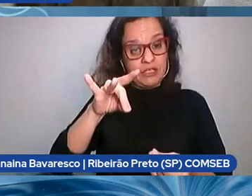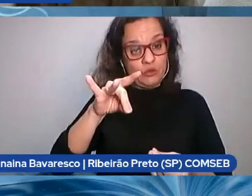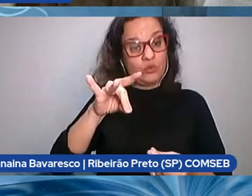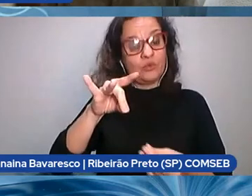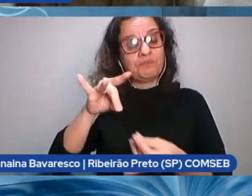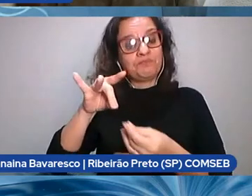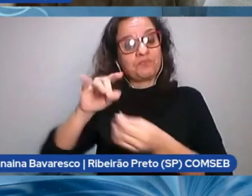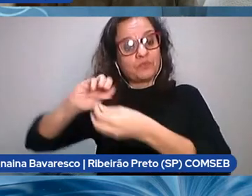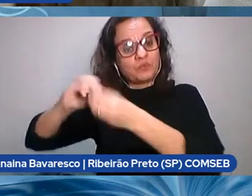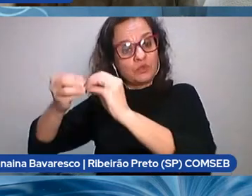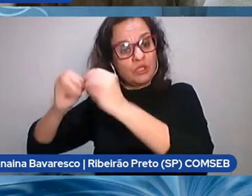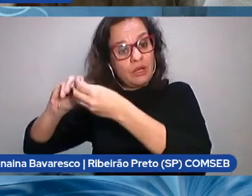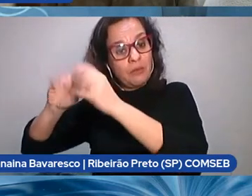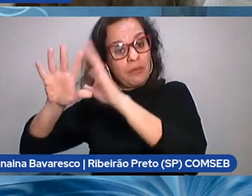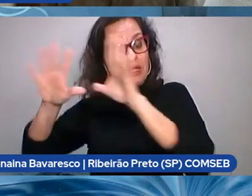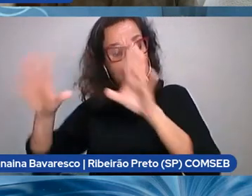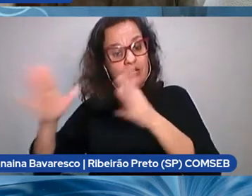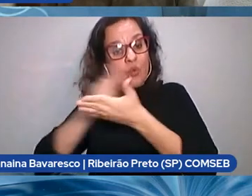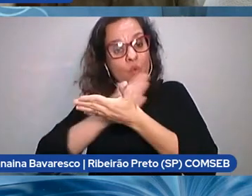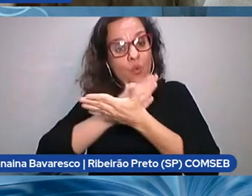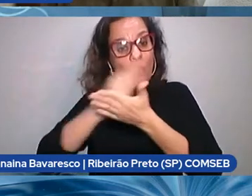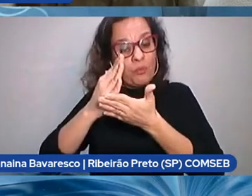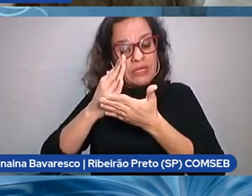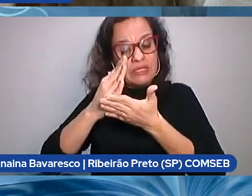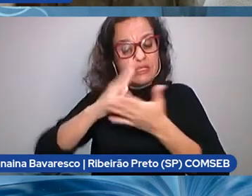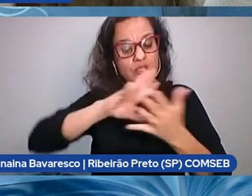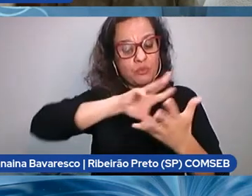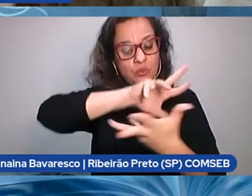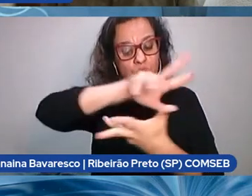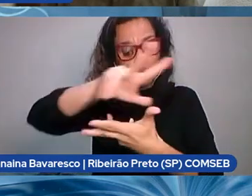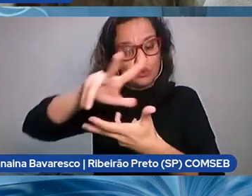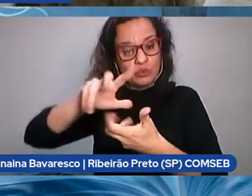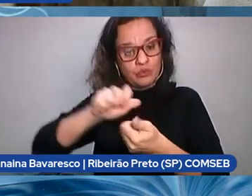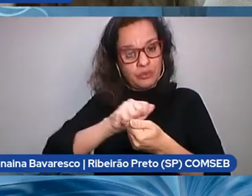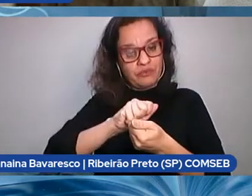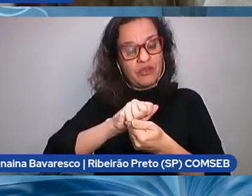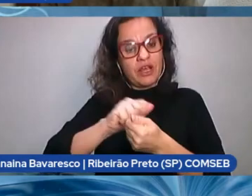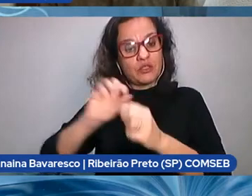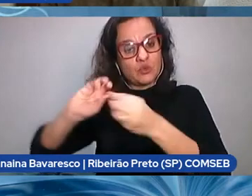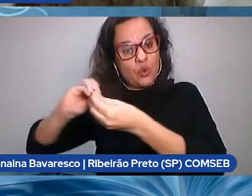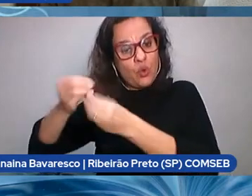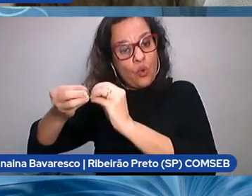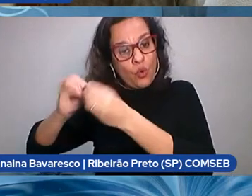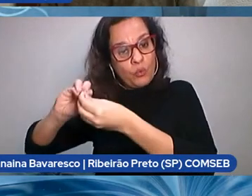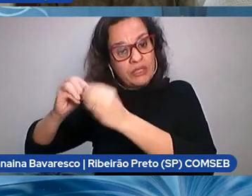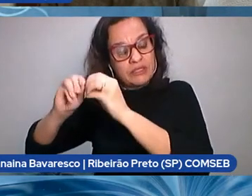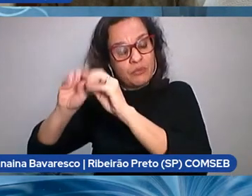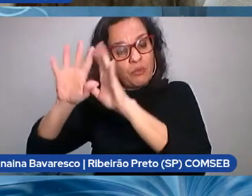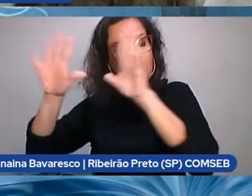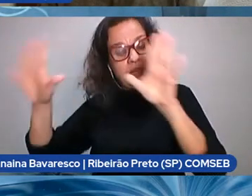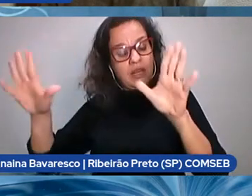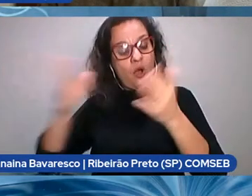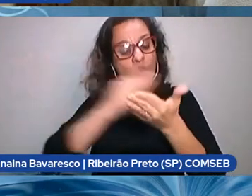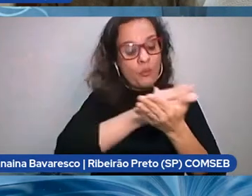como dito aí, os princípios do universo são o quê? O princípio material, o princípio espiritual e